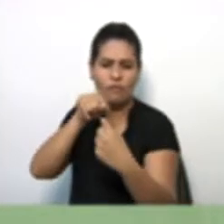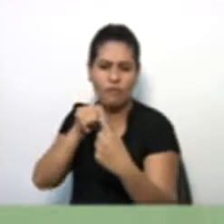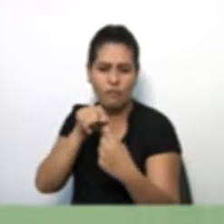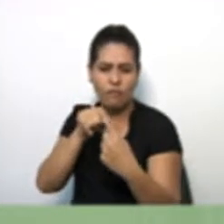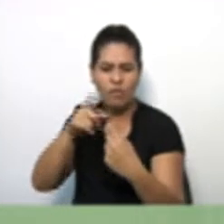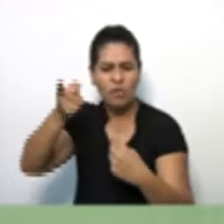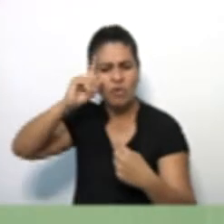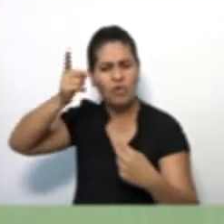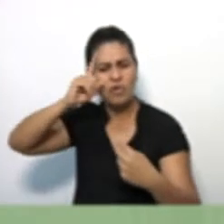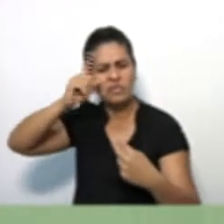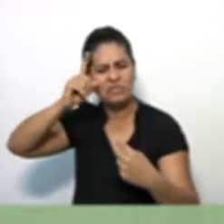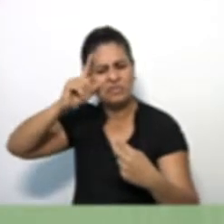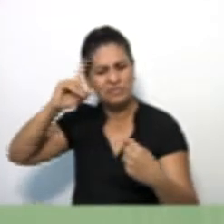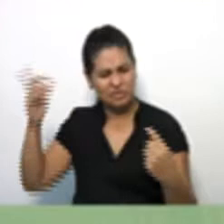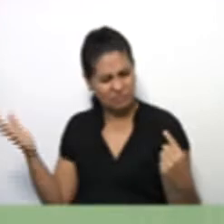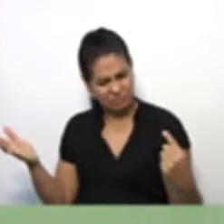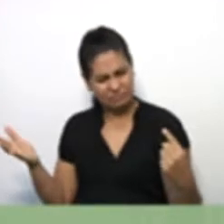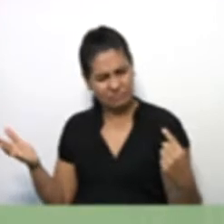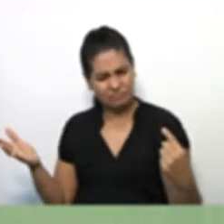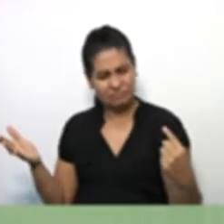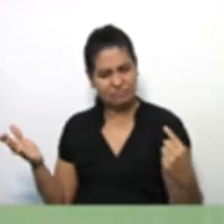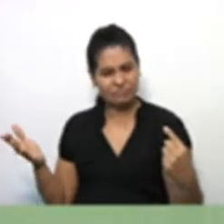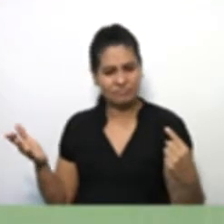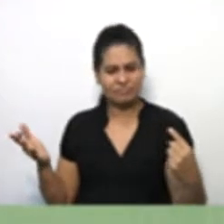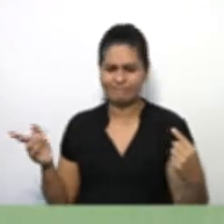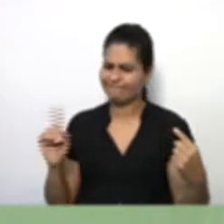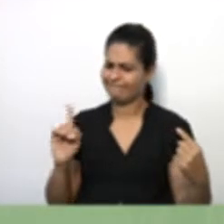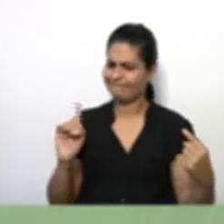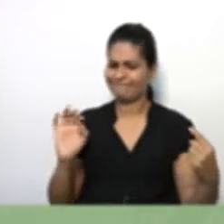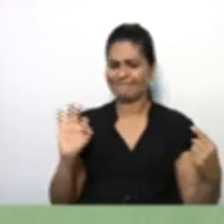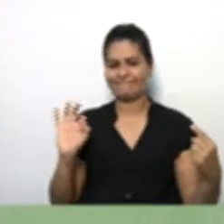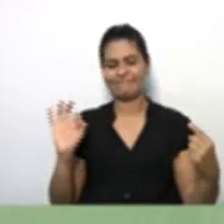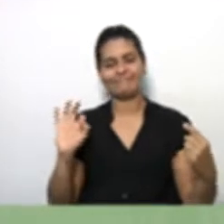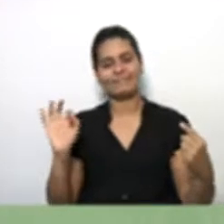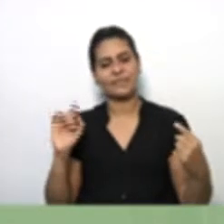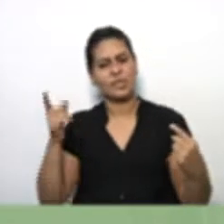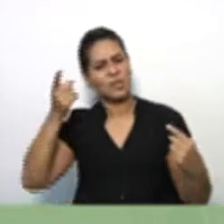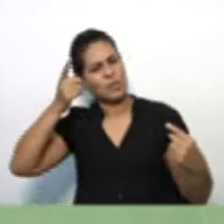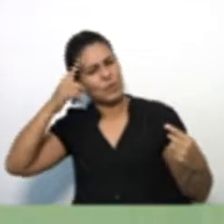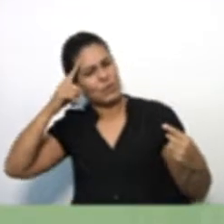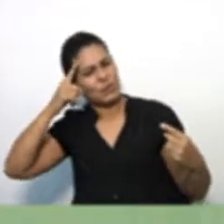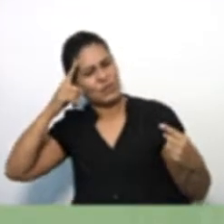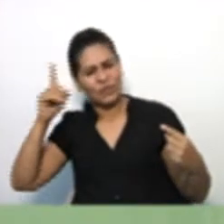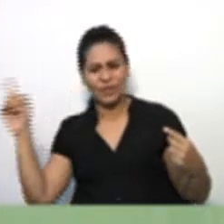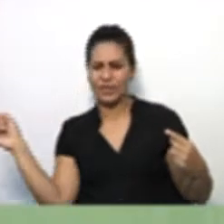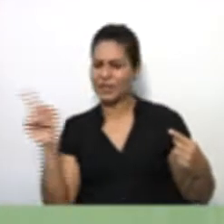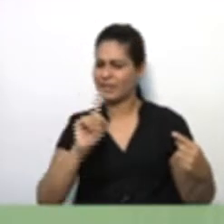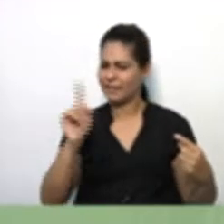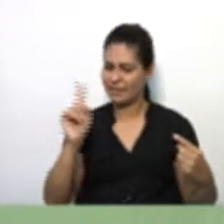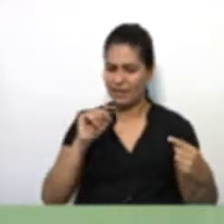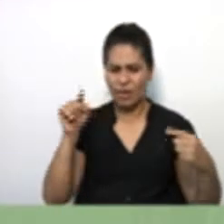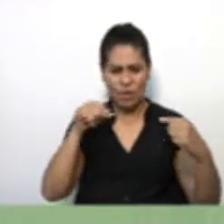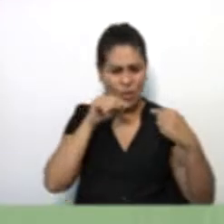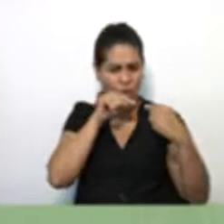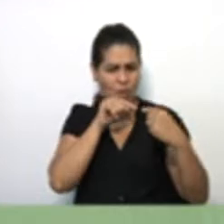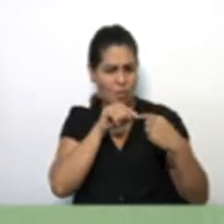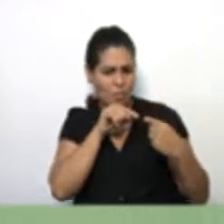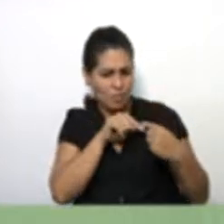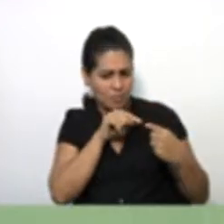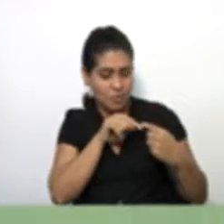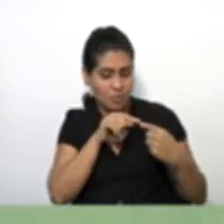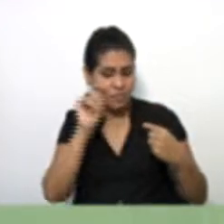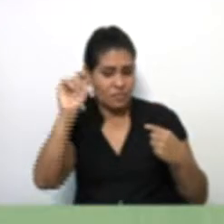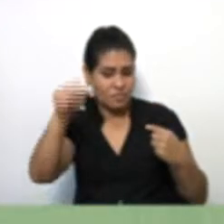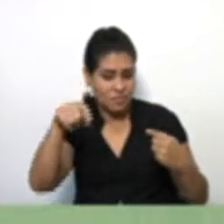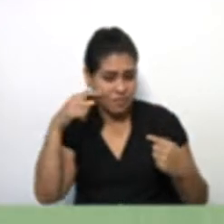foco na rotina diária. Não, meu filho, na rotina diária, objetivos, ó, realizar os